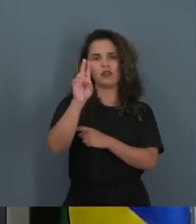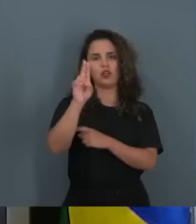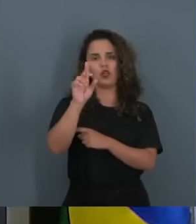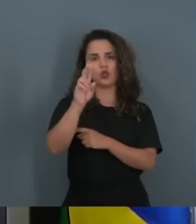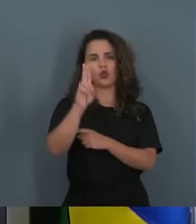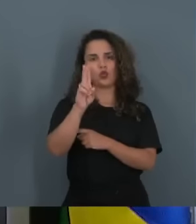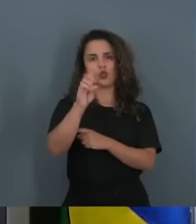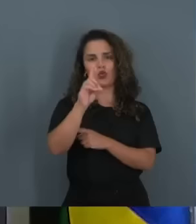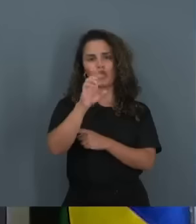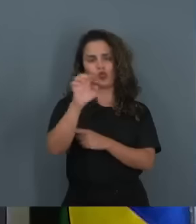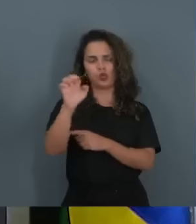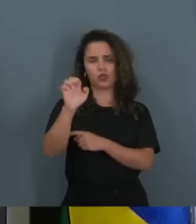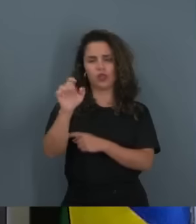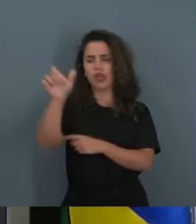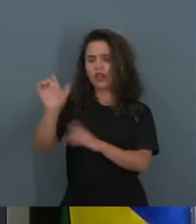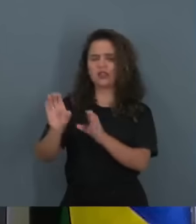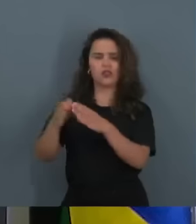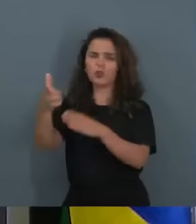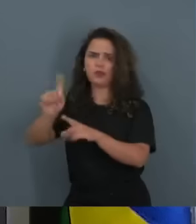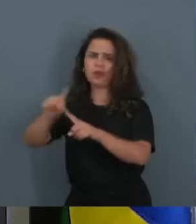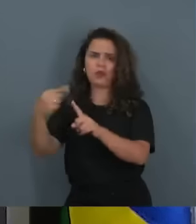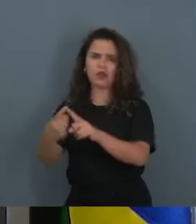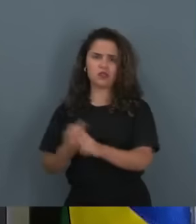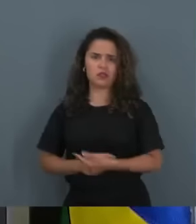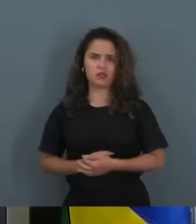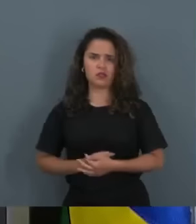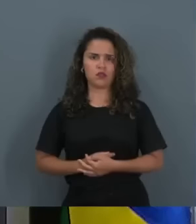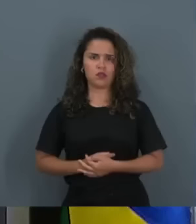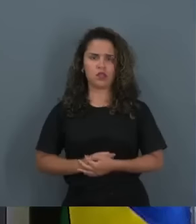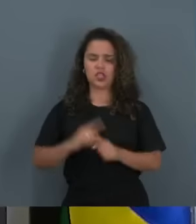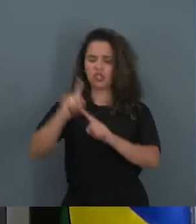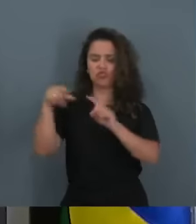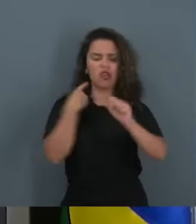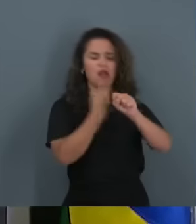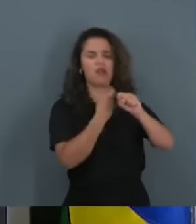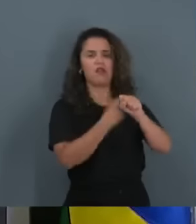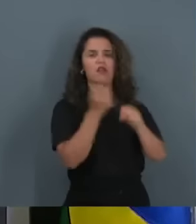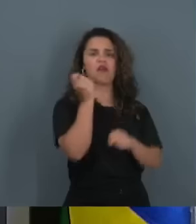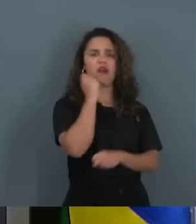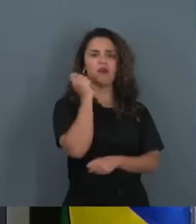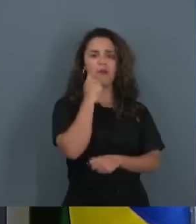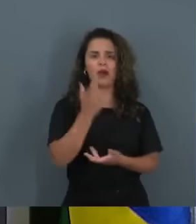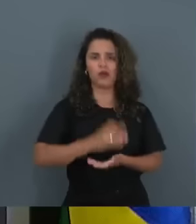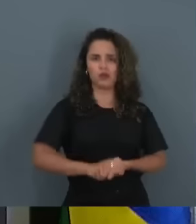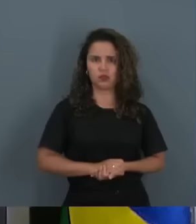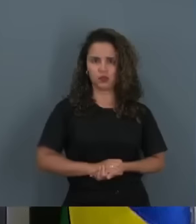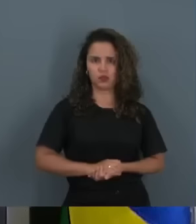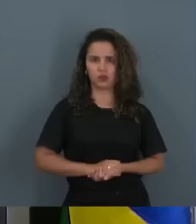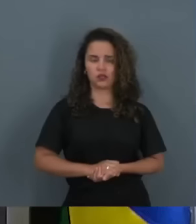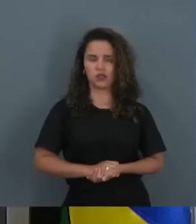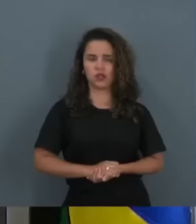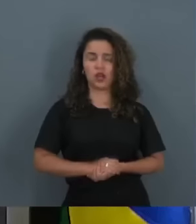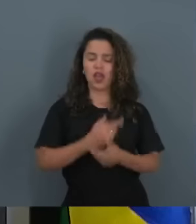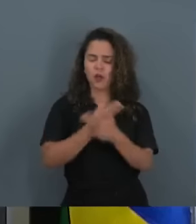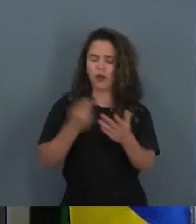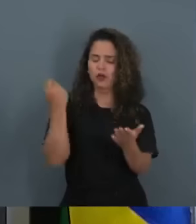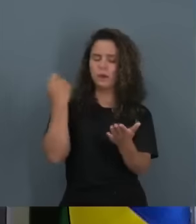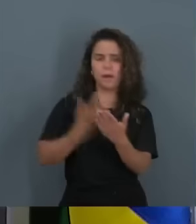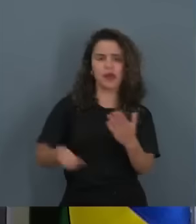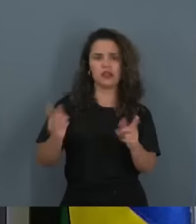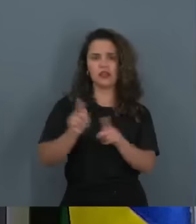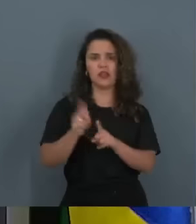hipocrisia. É na cara dura. É uma coisa assim de perder completamente o